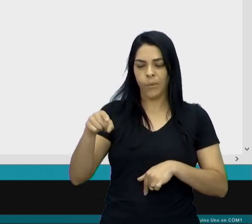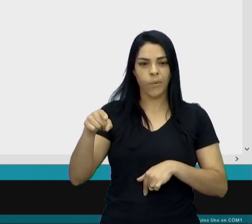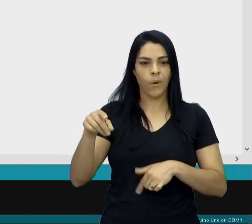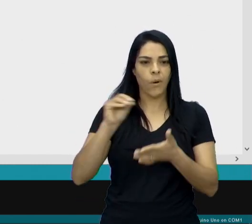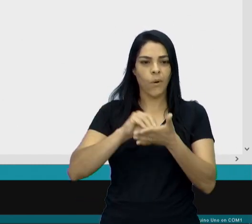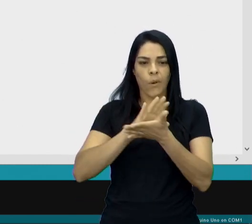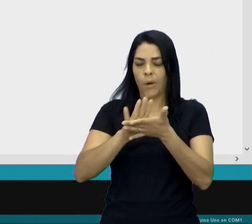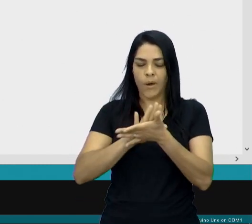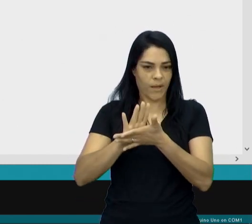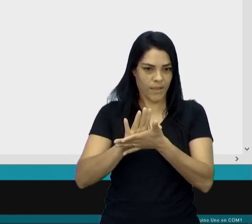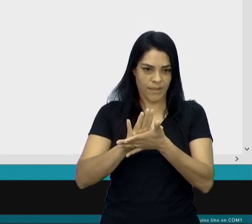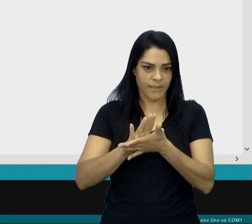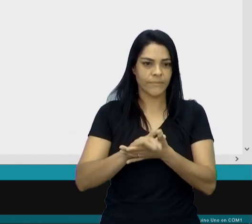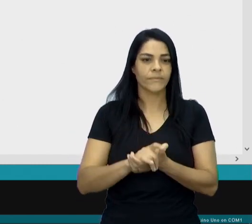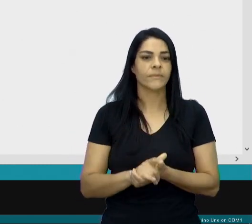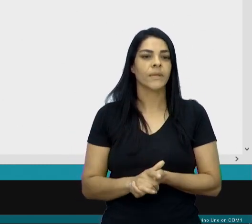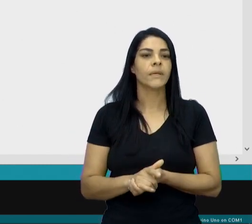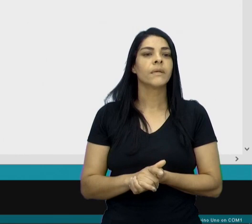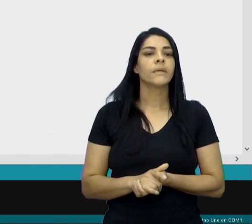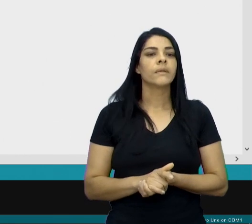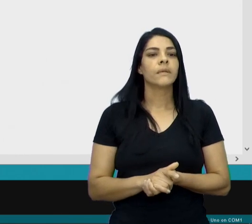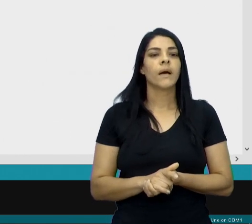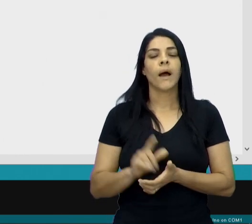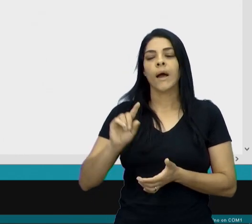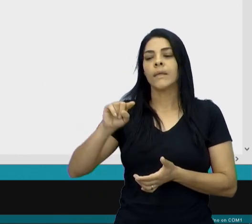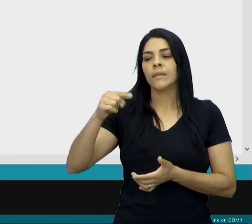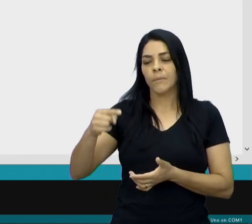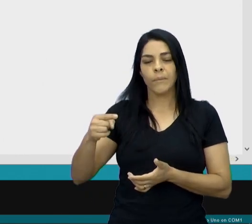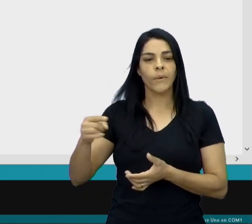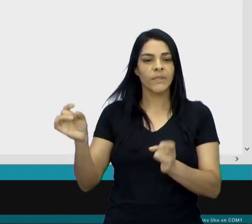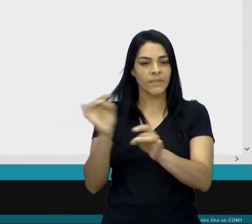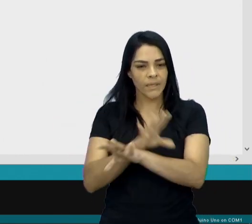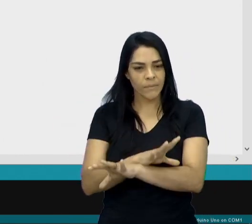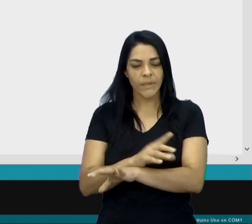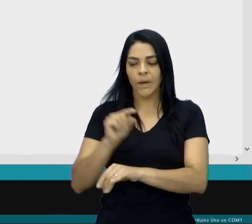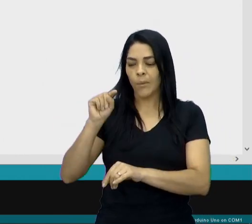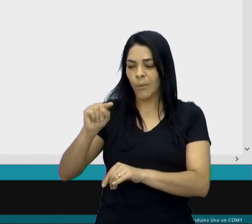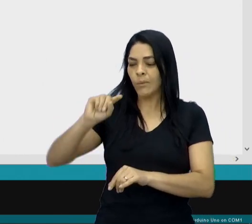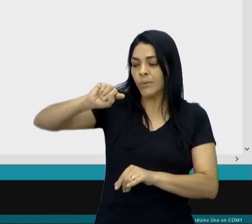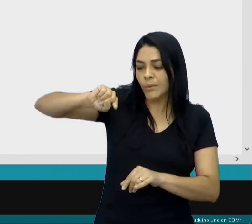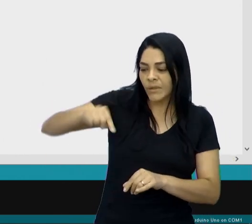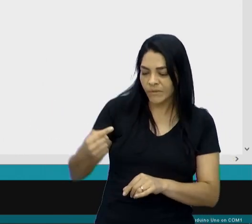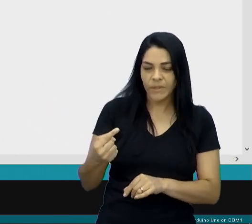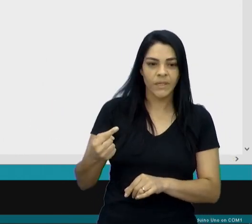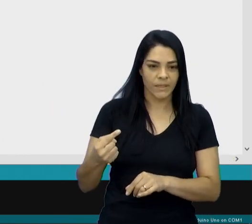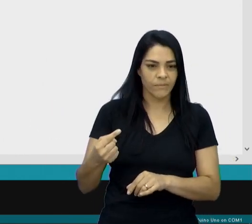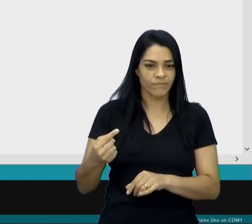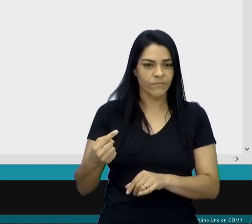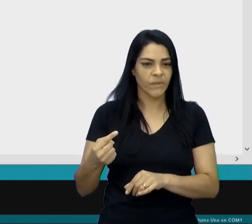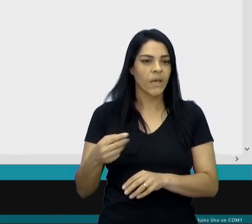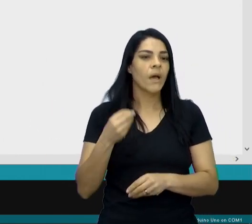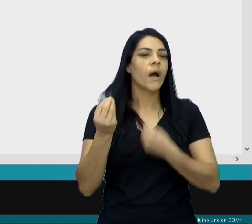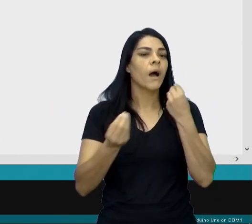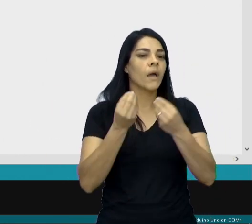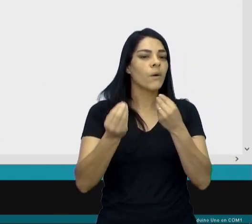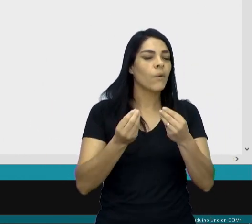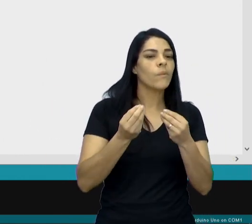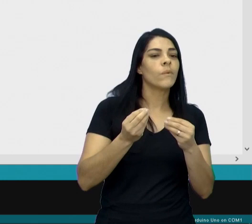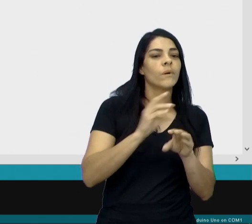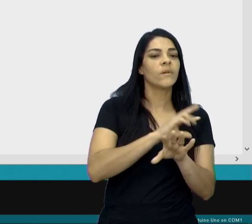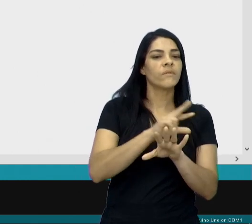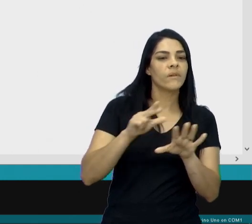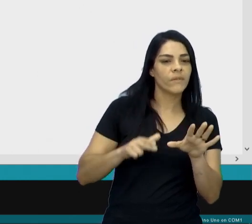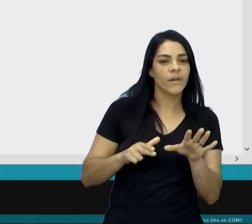Ó, e aí ponto e vírgula. Depois, outra coisa que a gente vai variar é a rodada. Qual é a rodada que você está? Você está